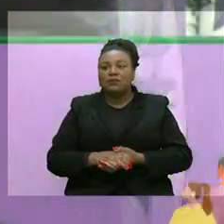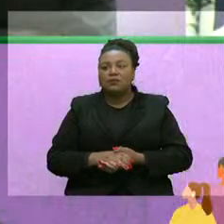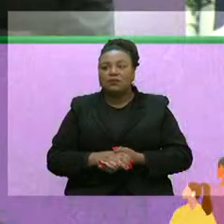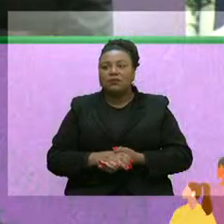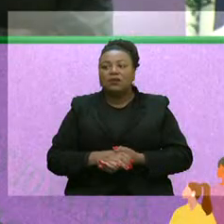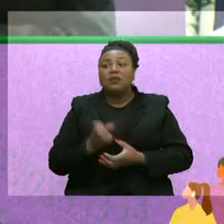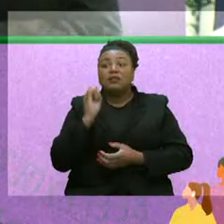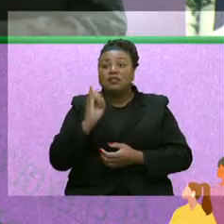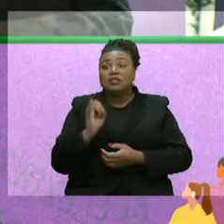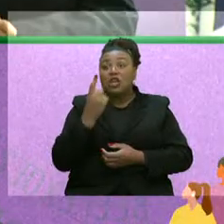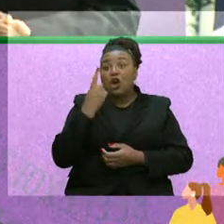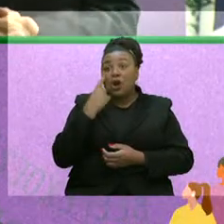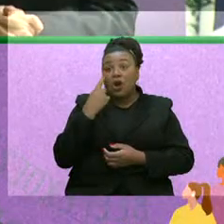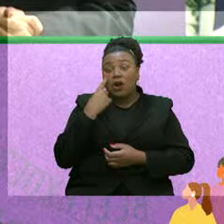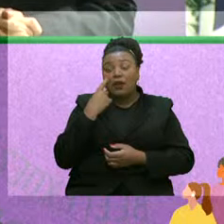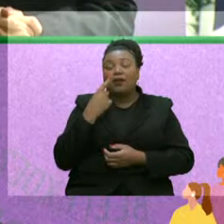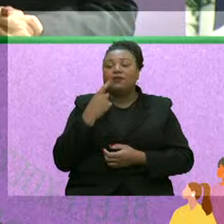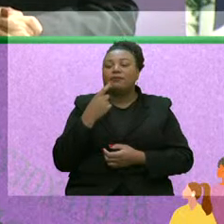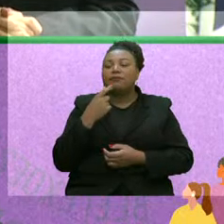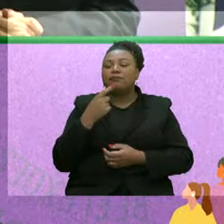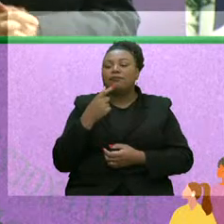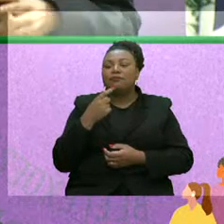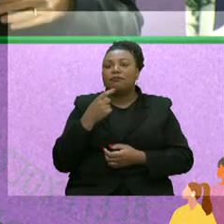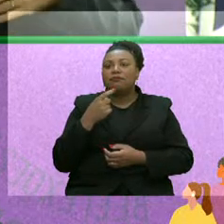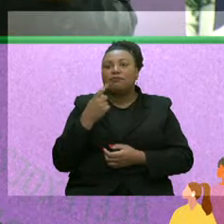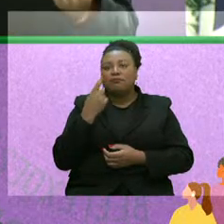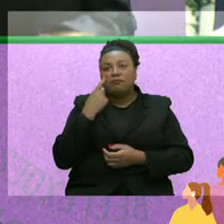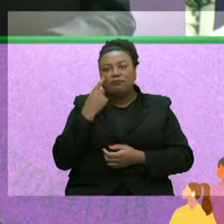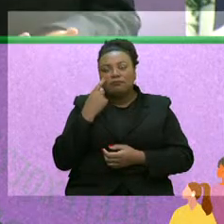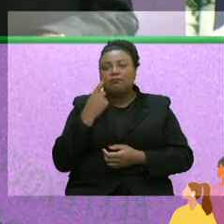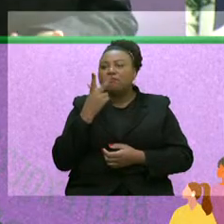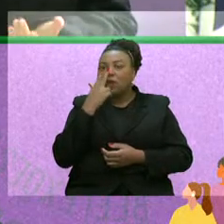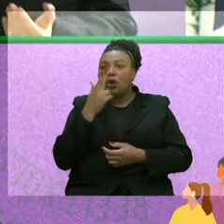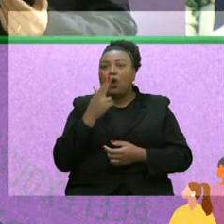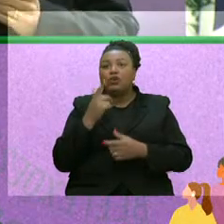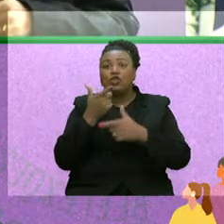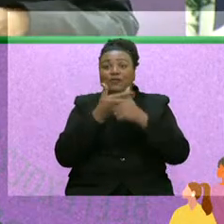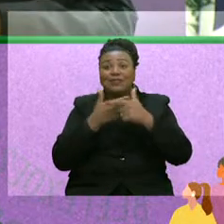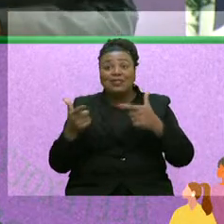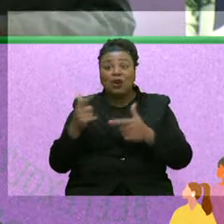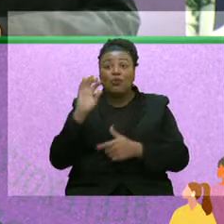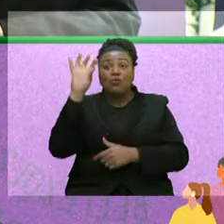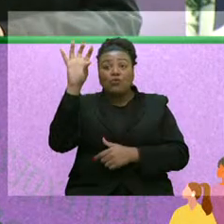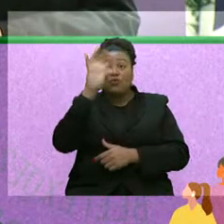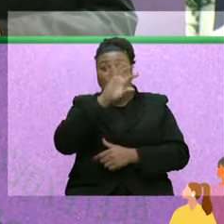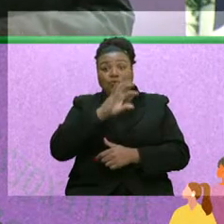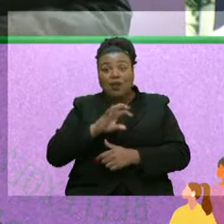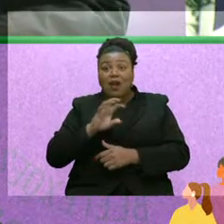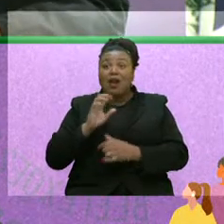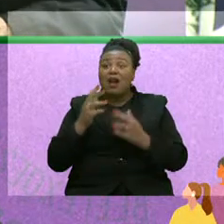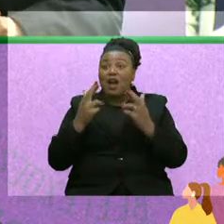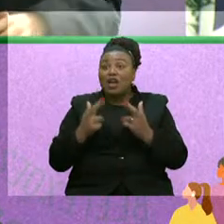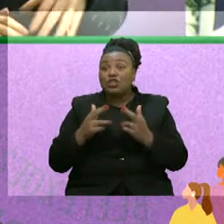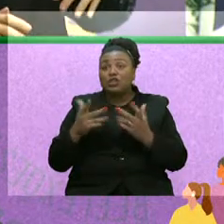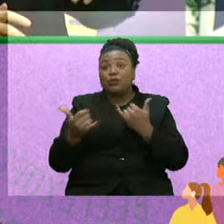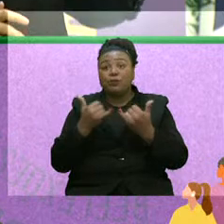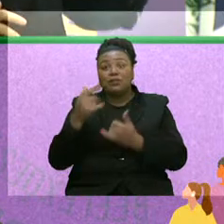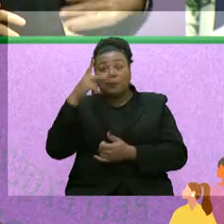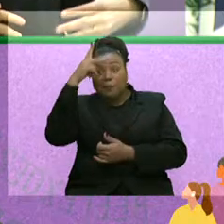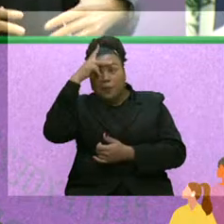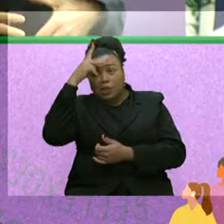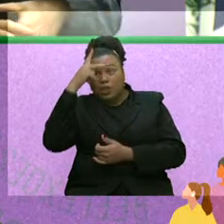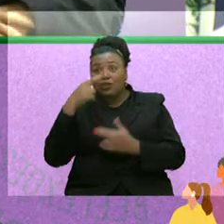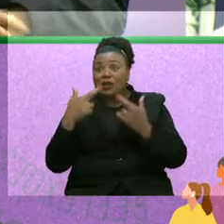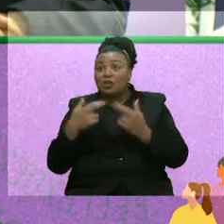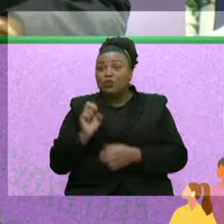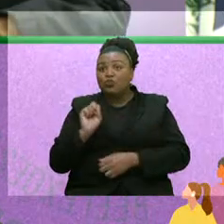Se a gente olha isso por questão de, por distribuição geográfica, a região, por exemplo, de Pelotas, a região